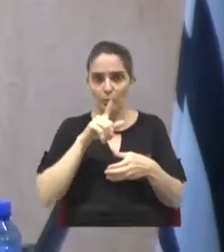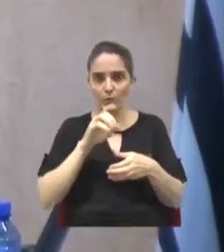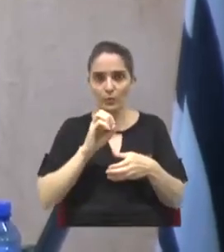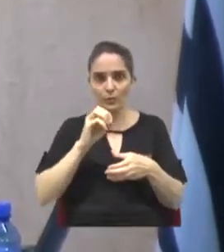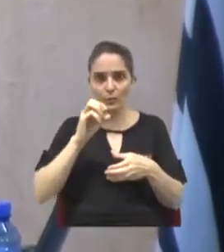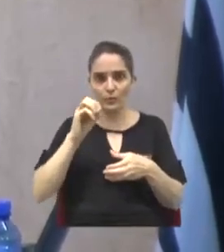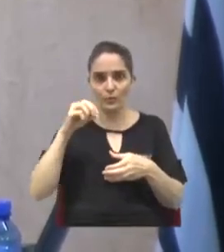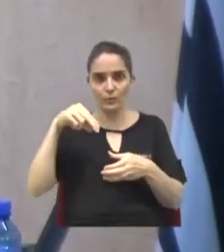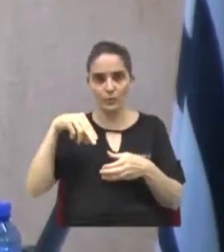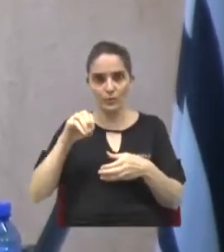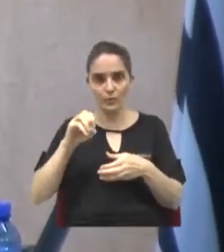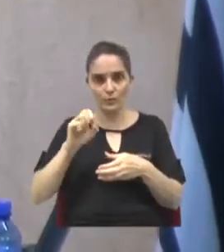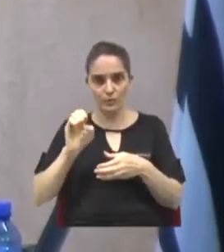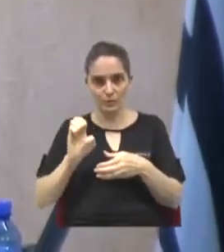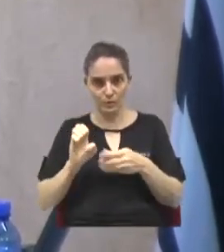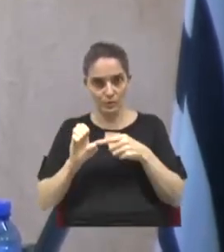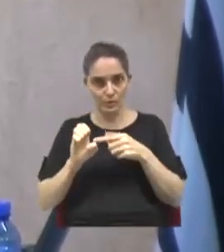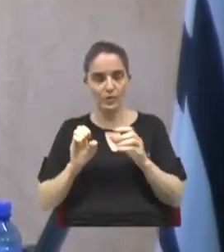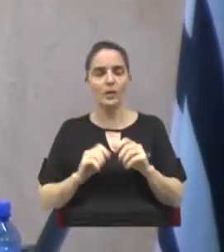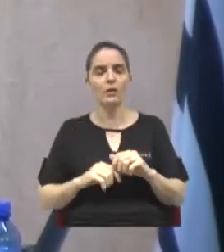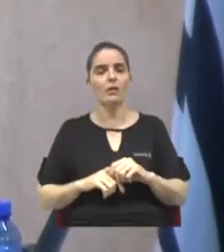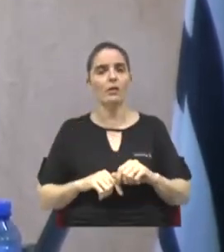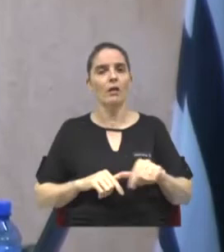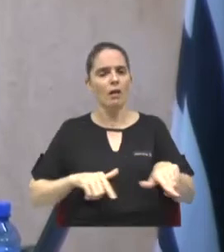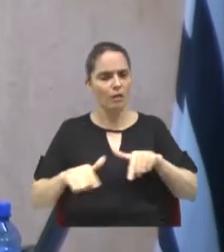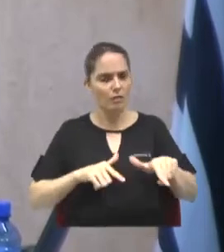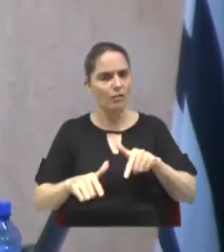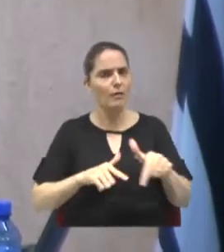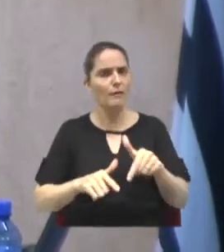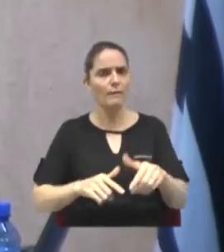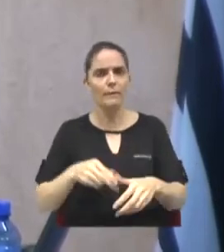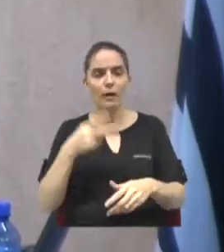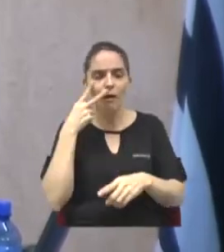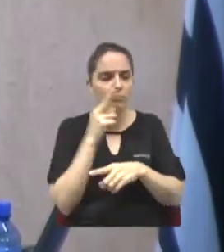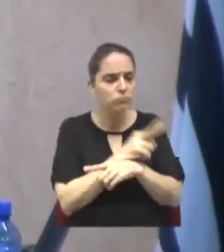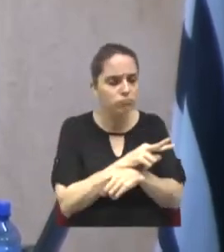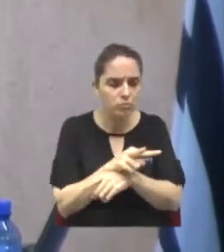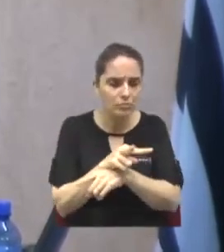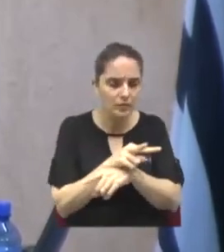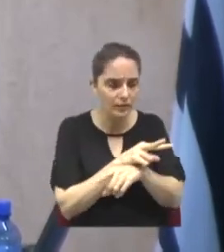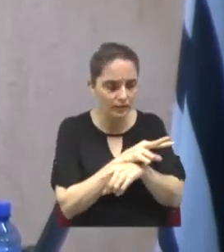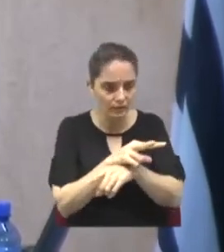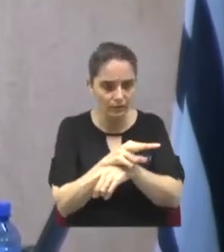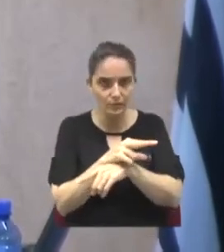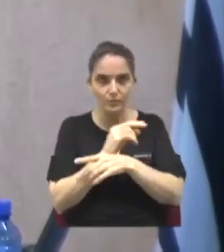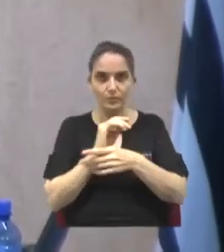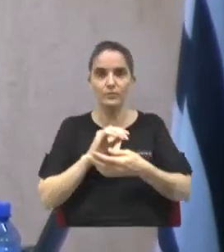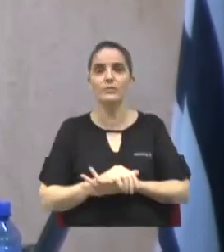ali é um ponto estratégico, e tem feito vistorias e cobrado quando